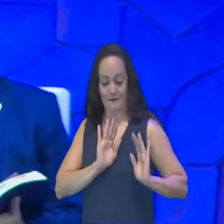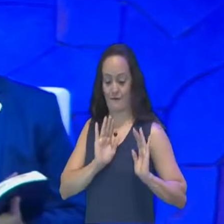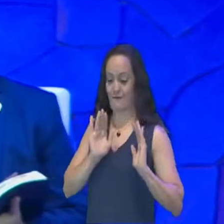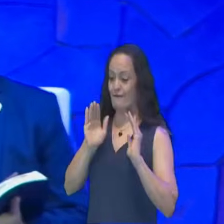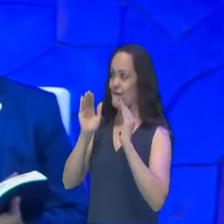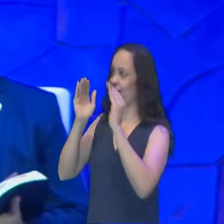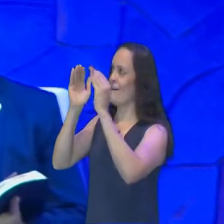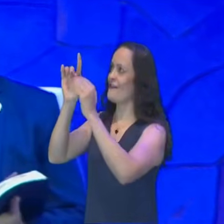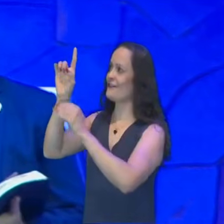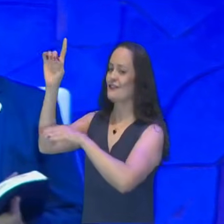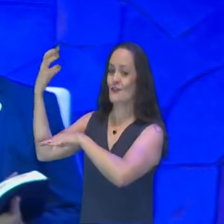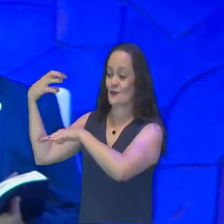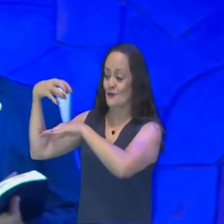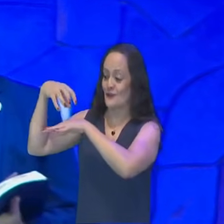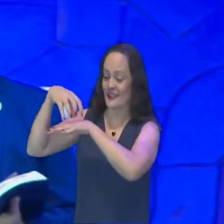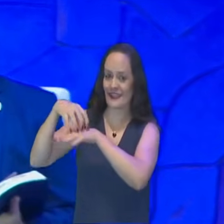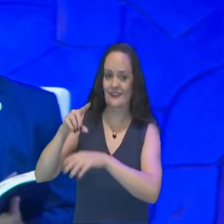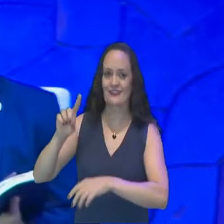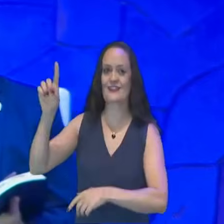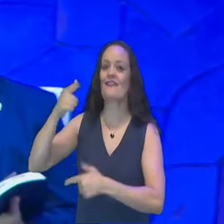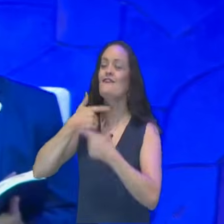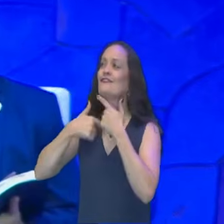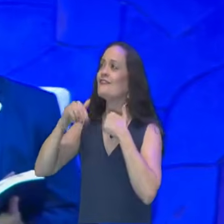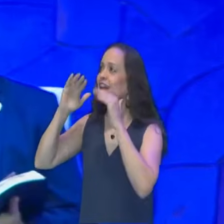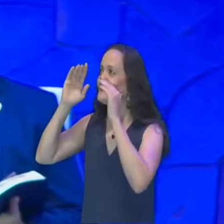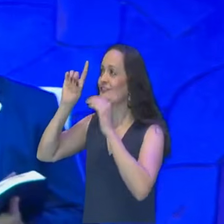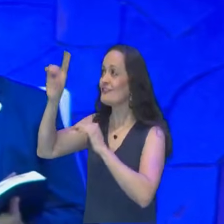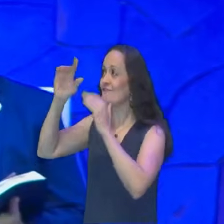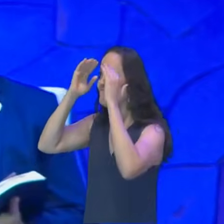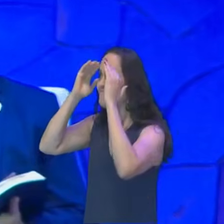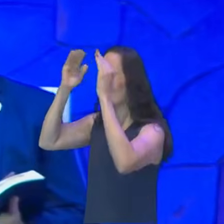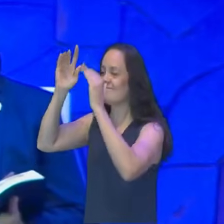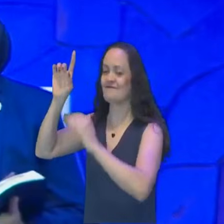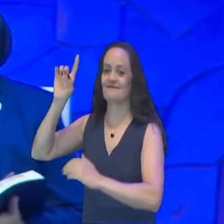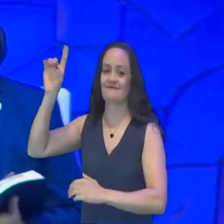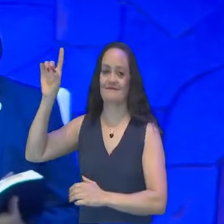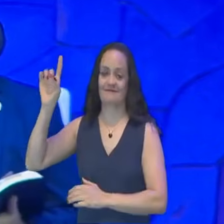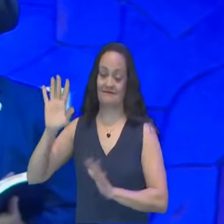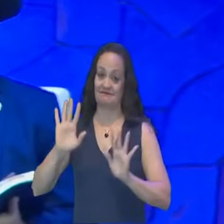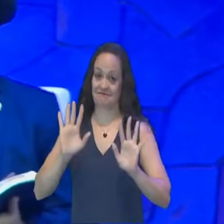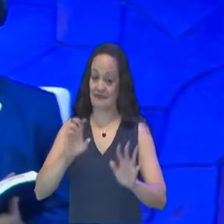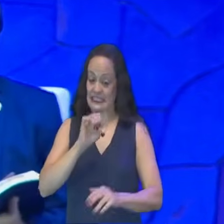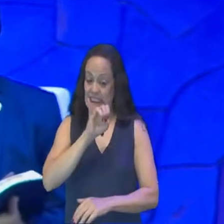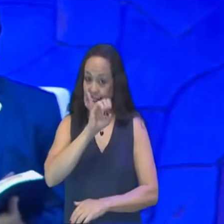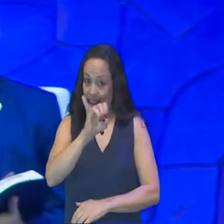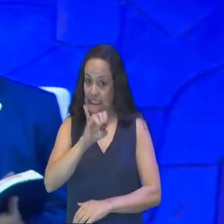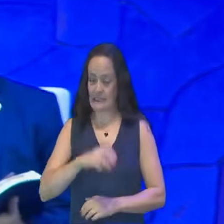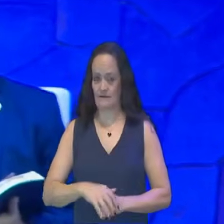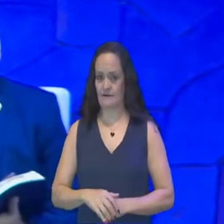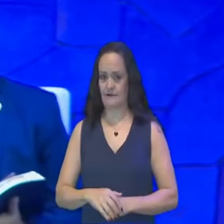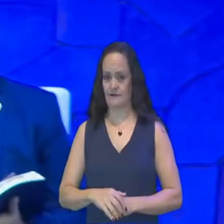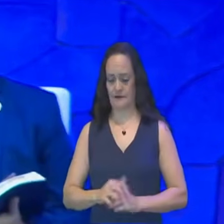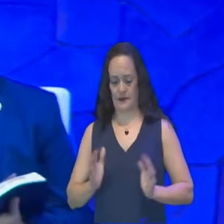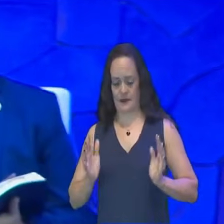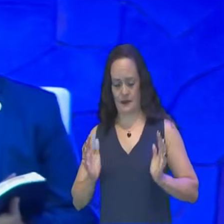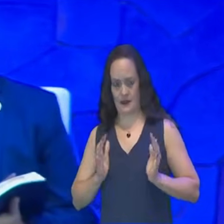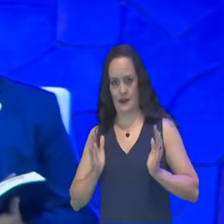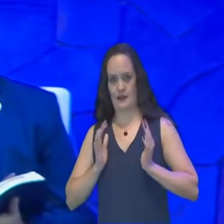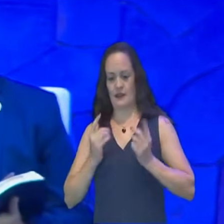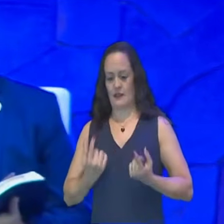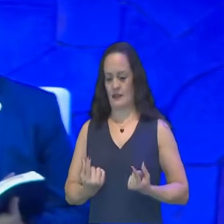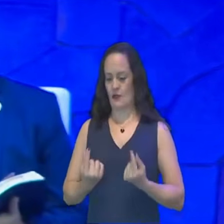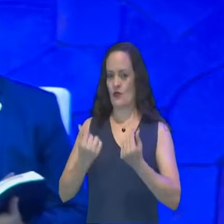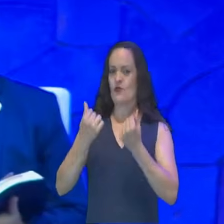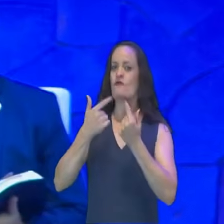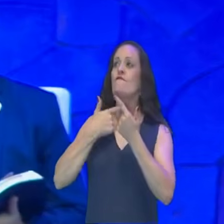eternos do reino de Deus e à vontade de Jesus. Mas porém, se as nossas posses, os nossos